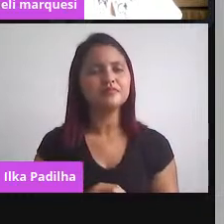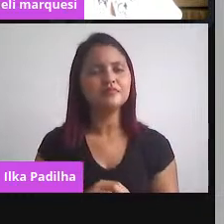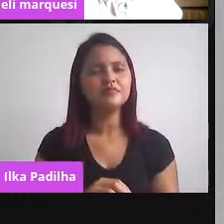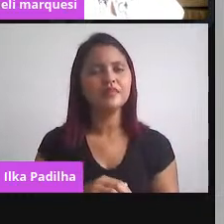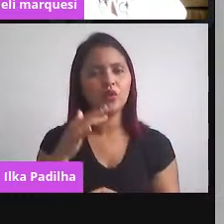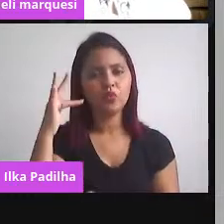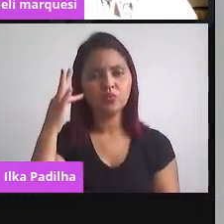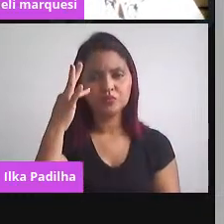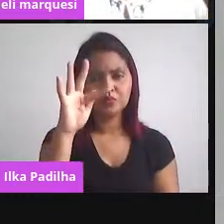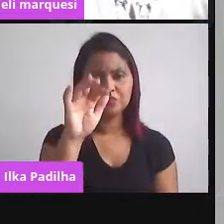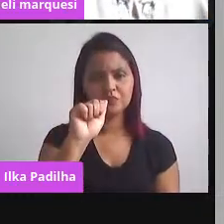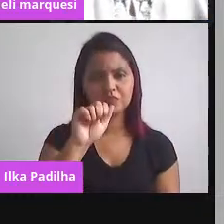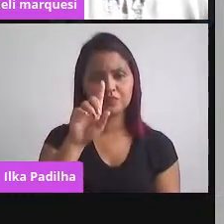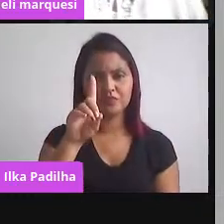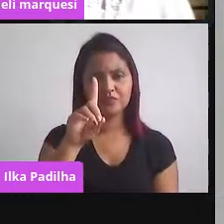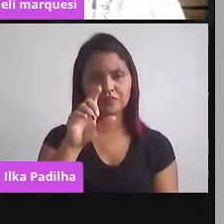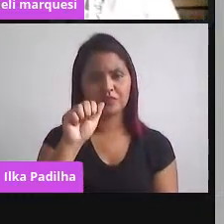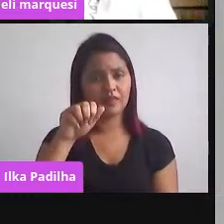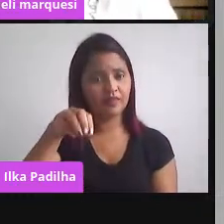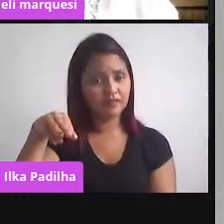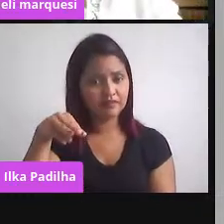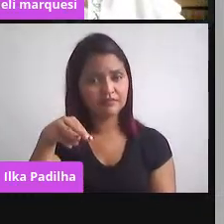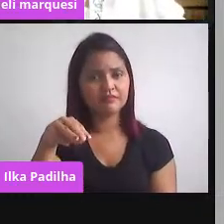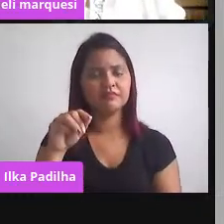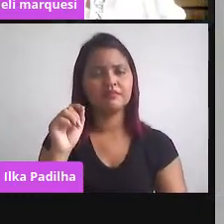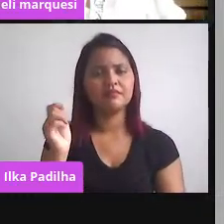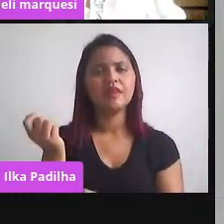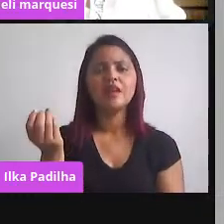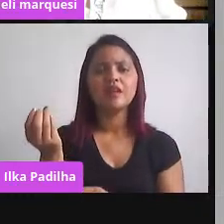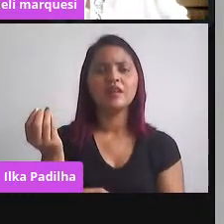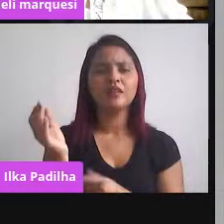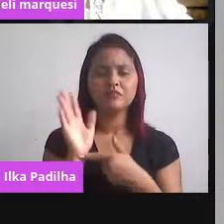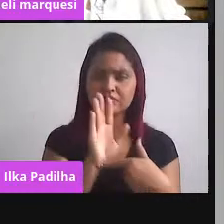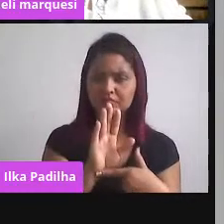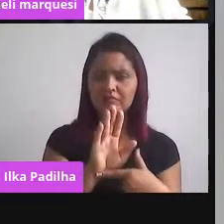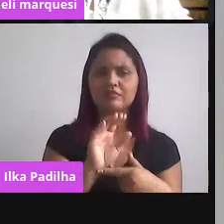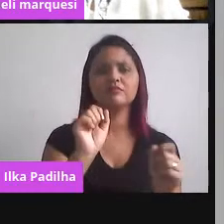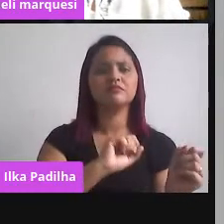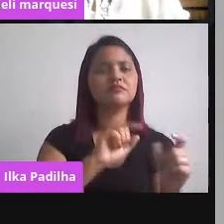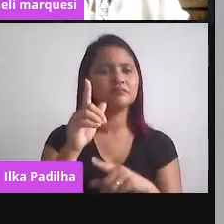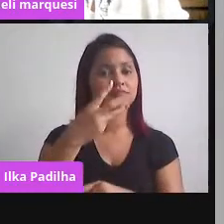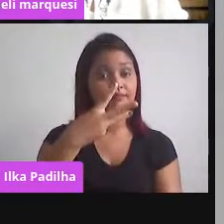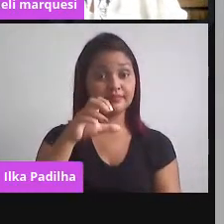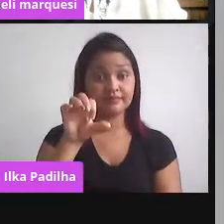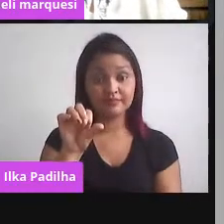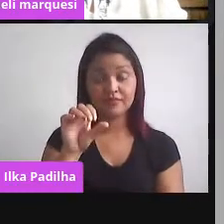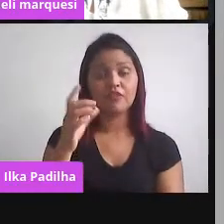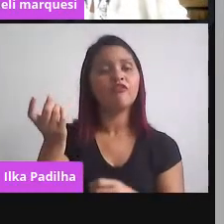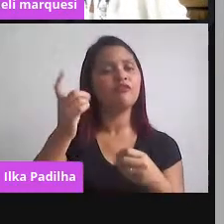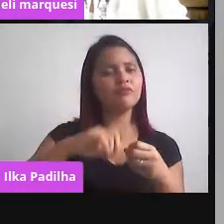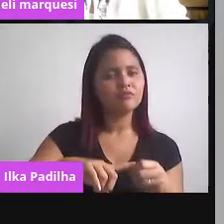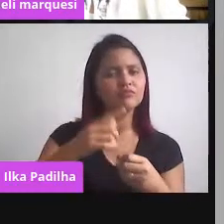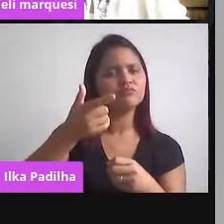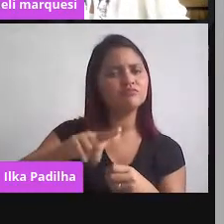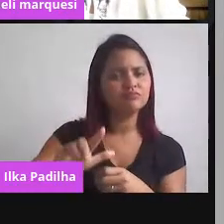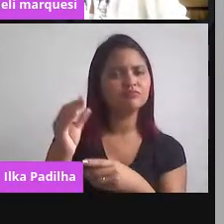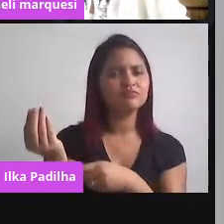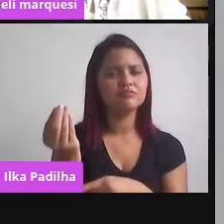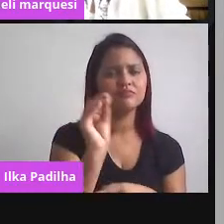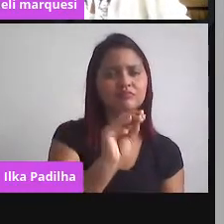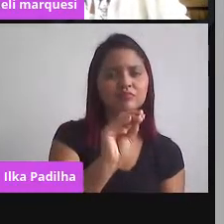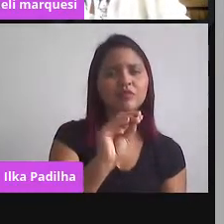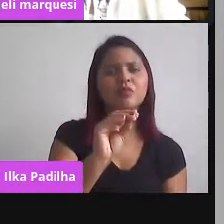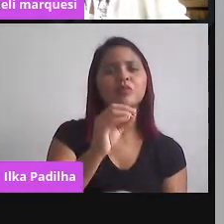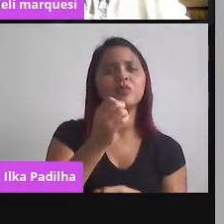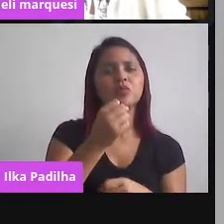aqui no slide 39, eu recupero um pouco o esquema que ele usa do Grise, de